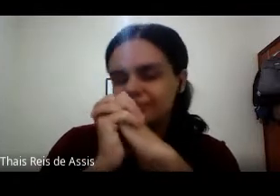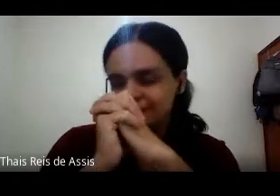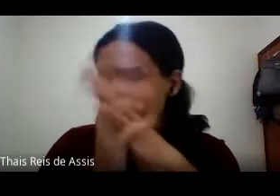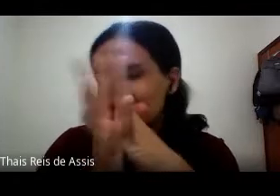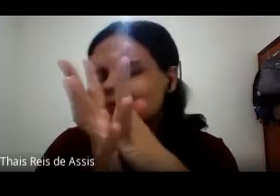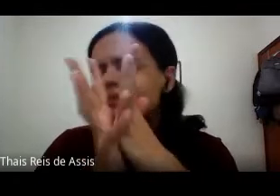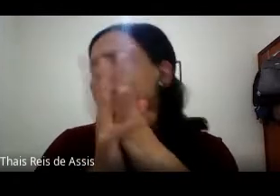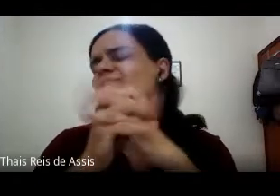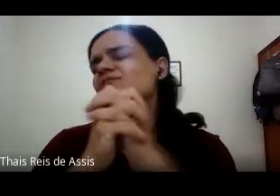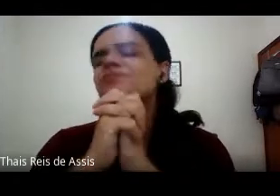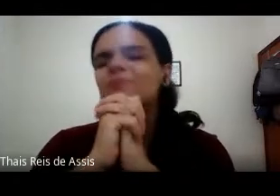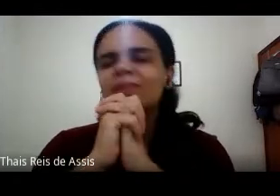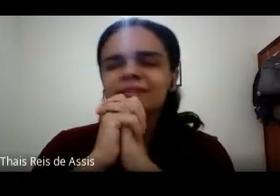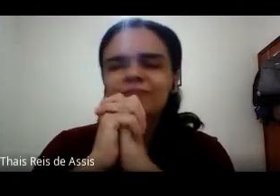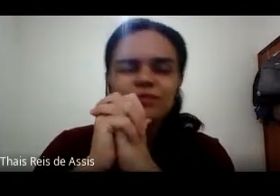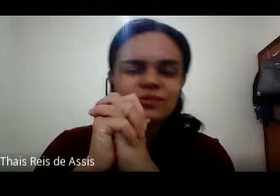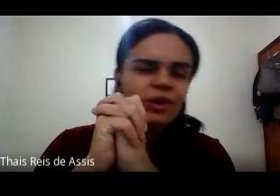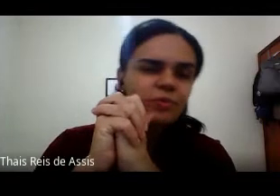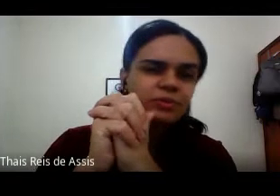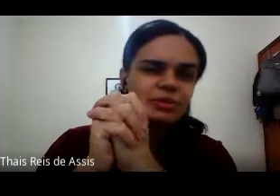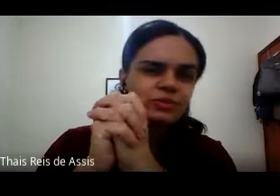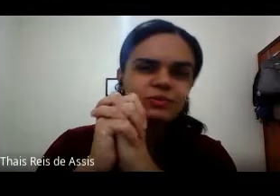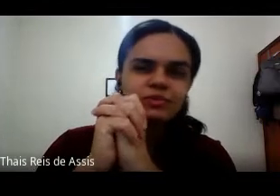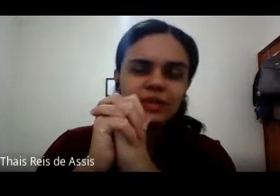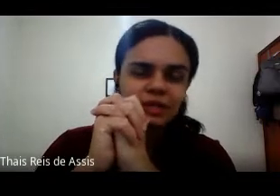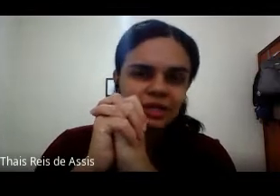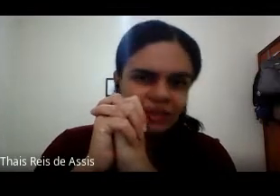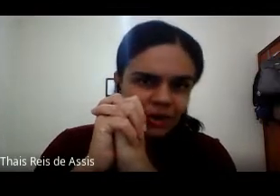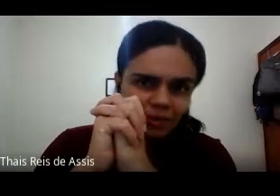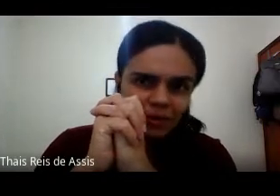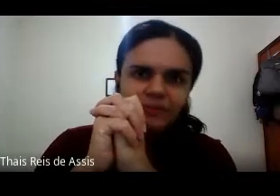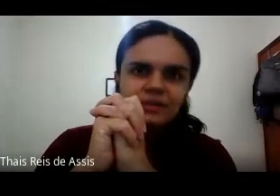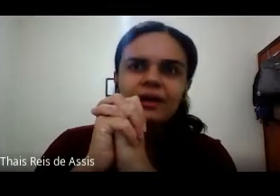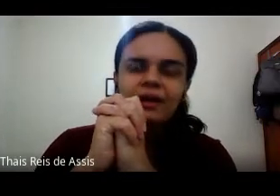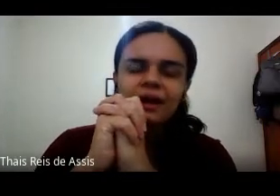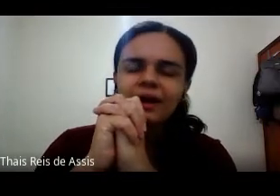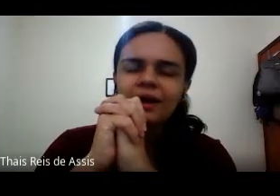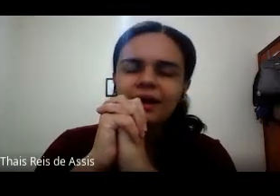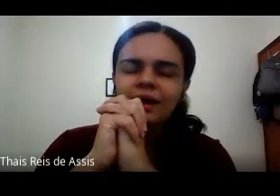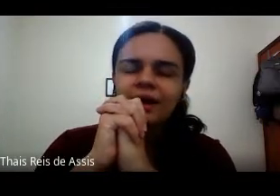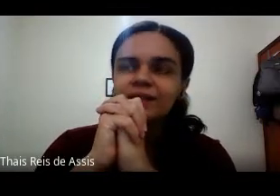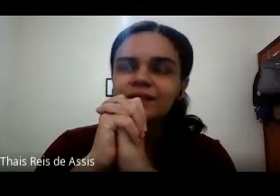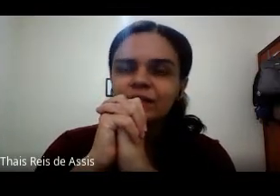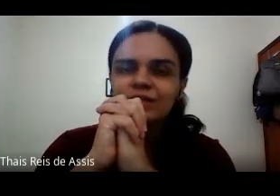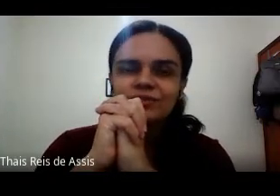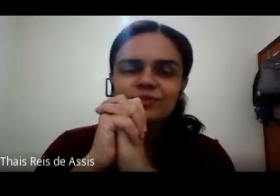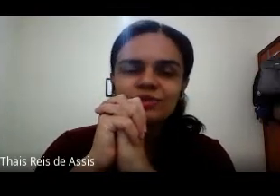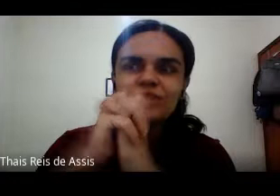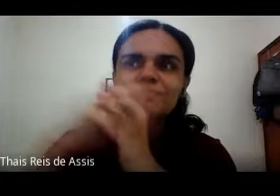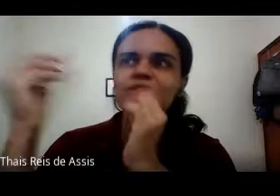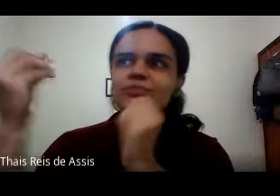fala, vocês são alunos ainda, gente. Quando vocês veem um professor com a roupa muito esdrúxula, como uma coisa, a atenção deixa